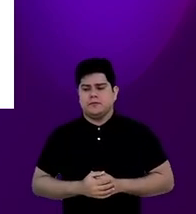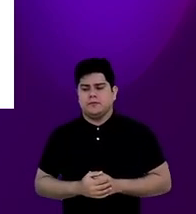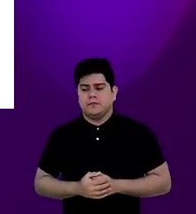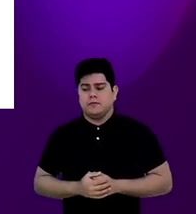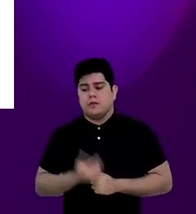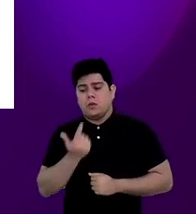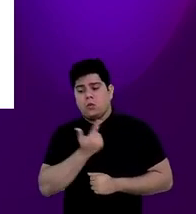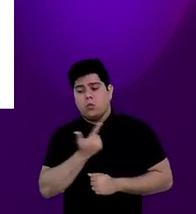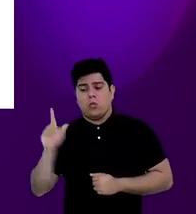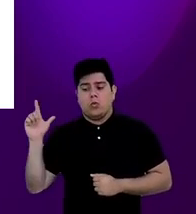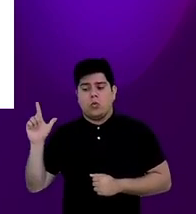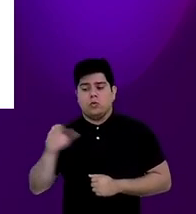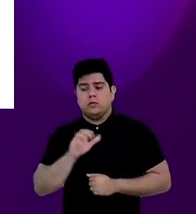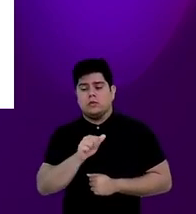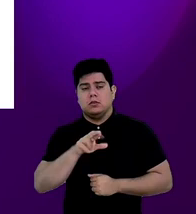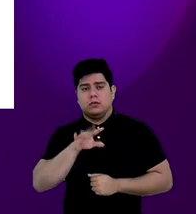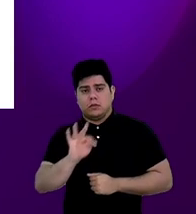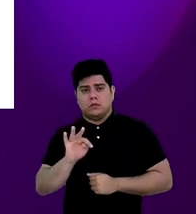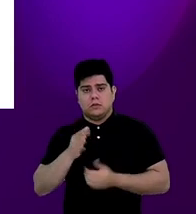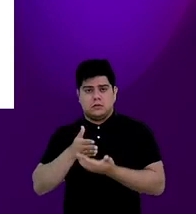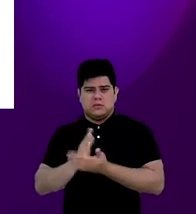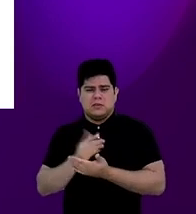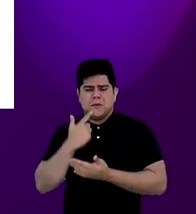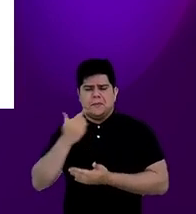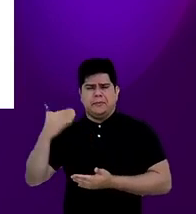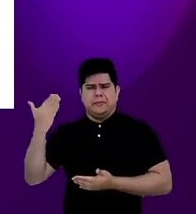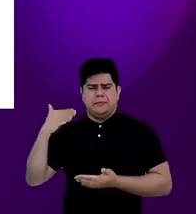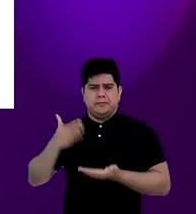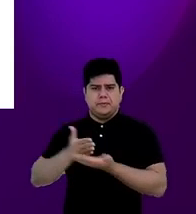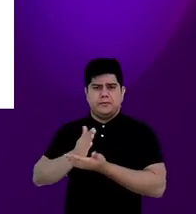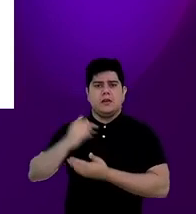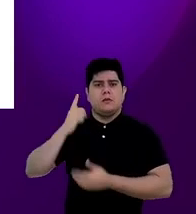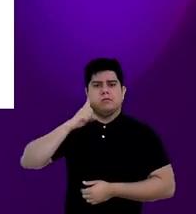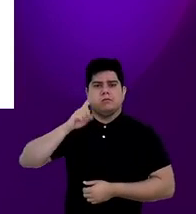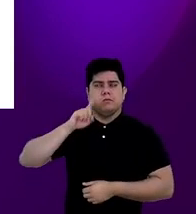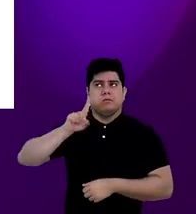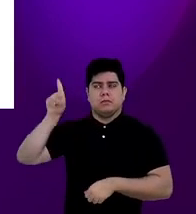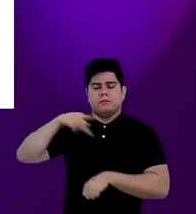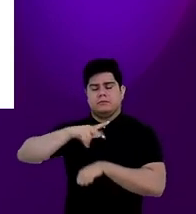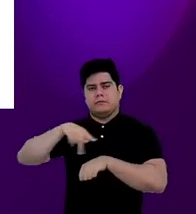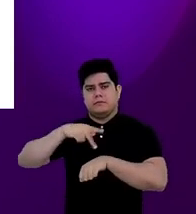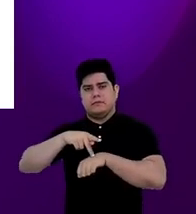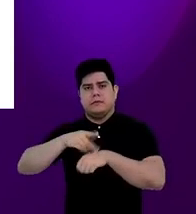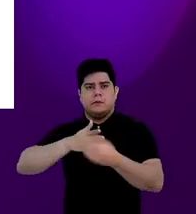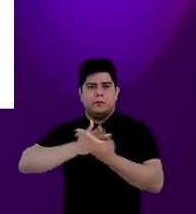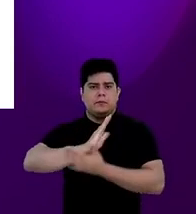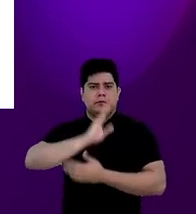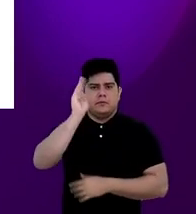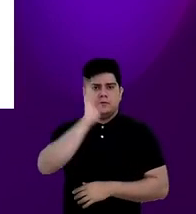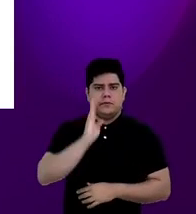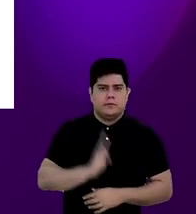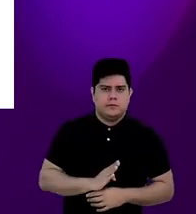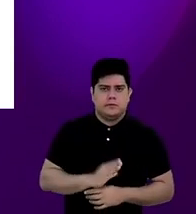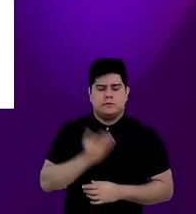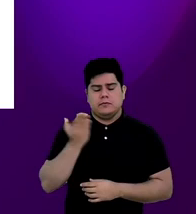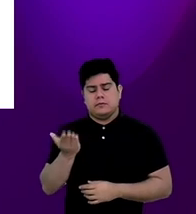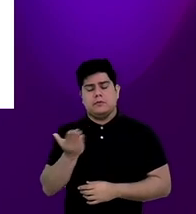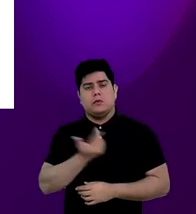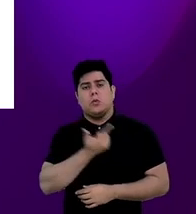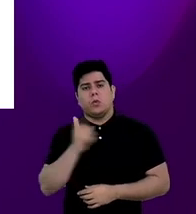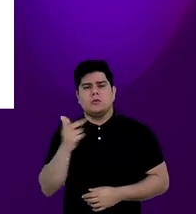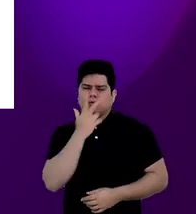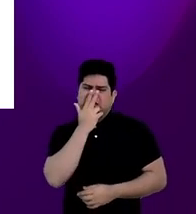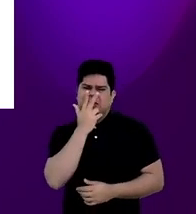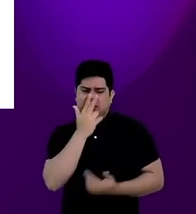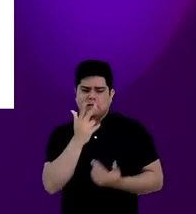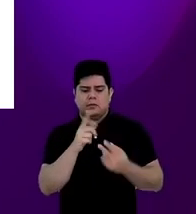outra CAR-T de aprovação um pouco mais recente nos Estados Unidos, a de aprovação no Brasil, é o Cilta-cel, que tem um construto parecido, mas com